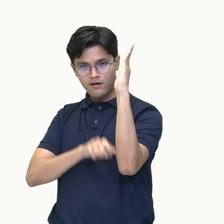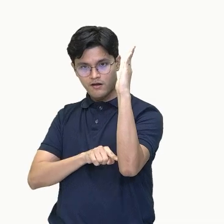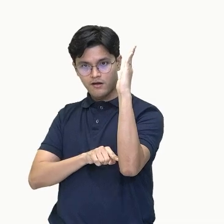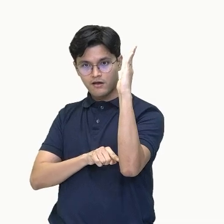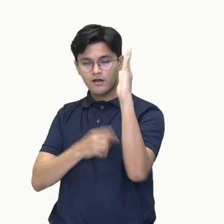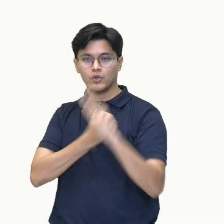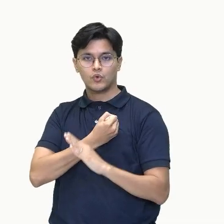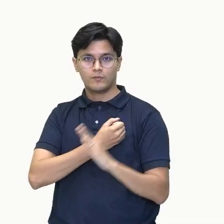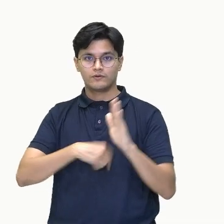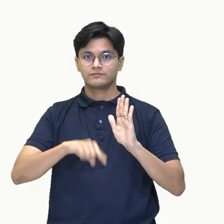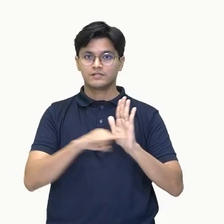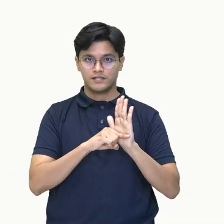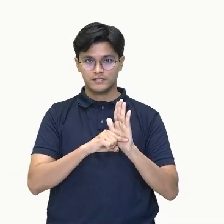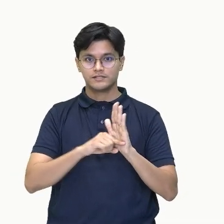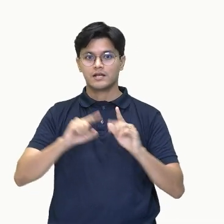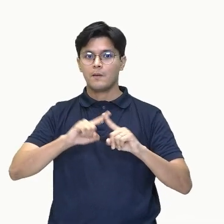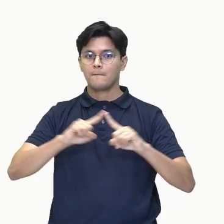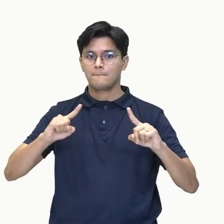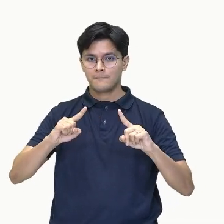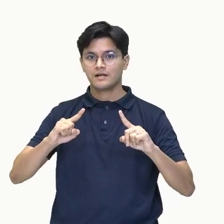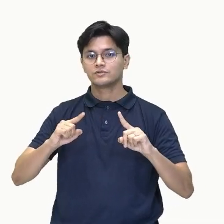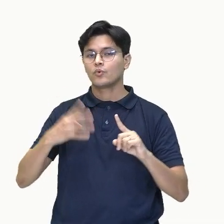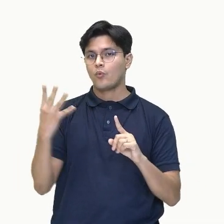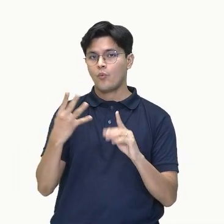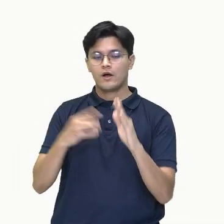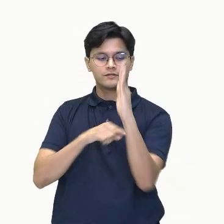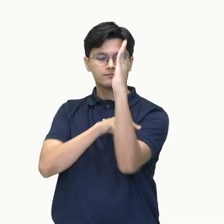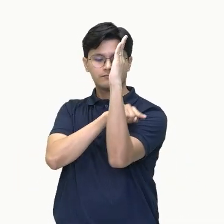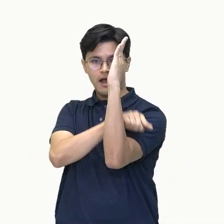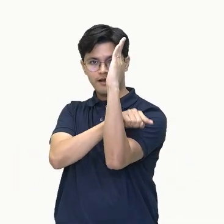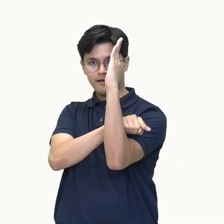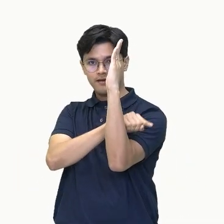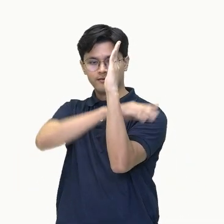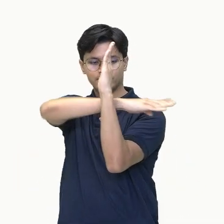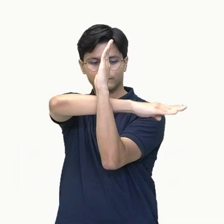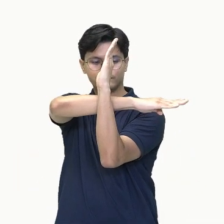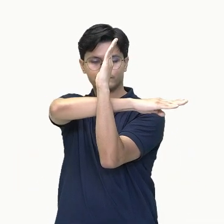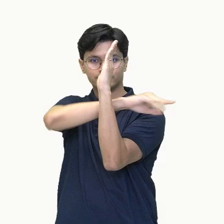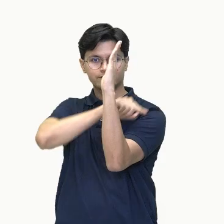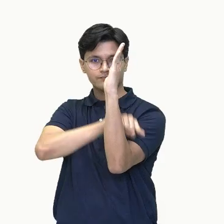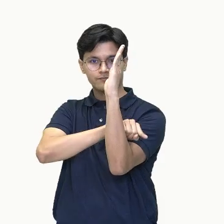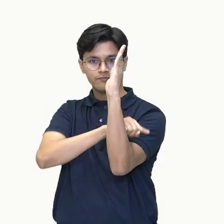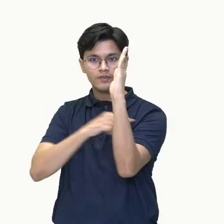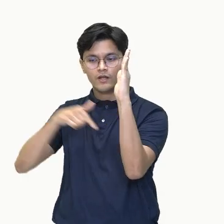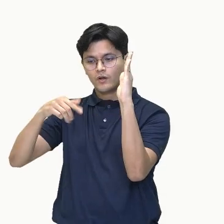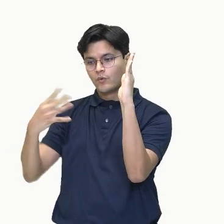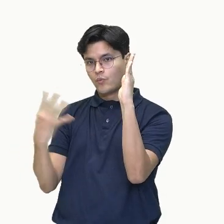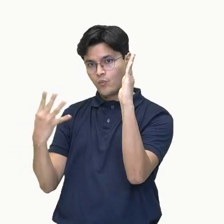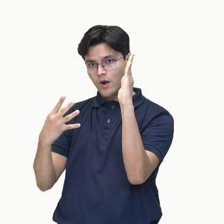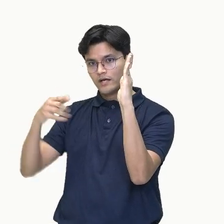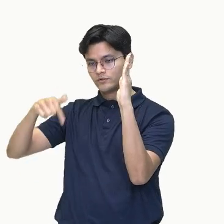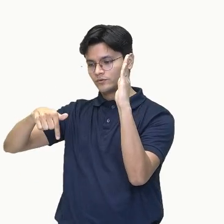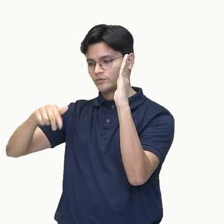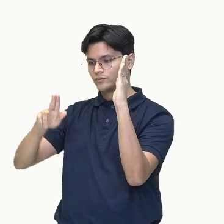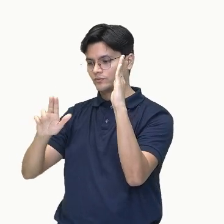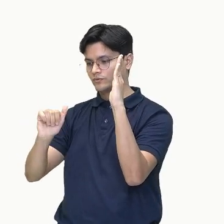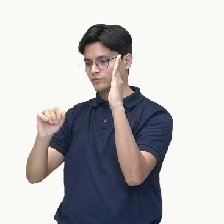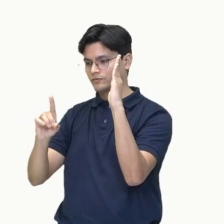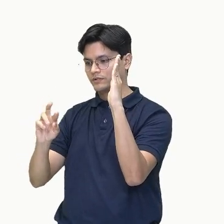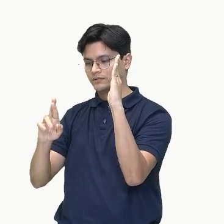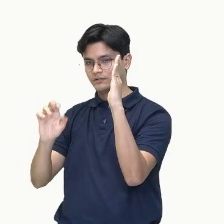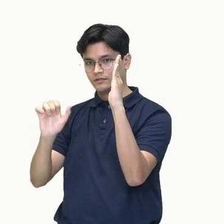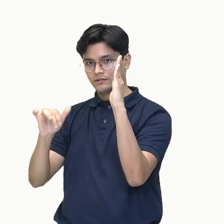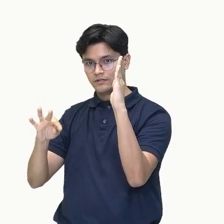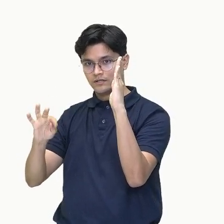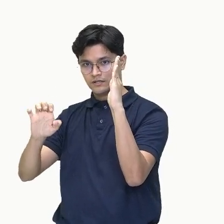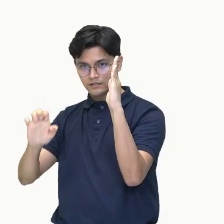em relação ao quarto quadrante, também vale uma observação. Nós temos aqui a parte positiva do x, então no quarto